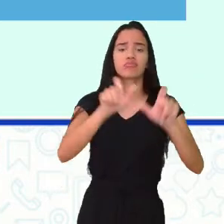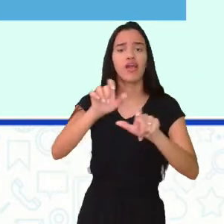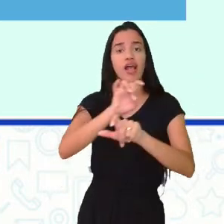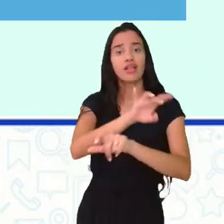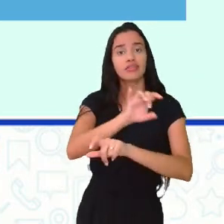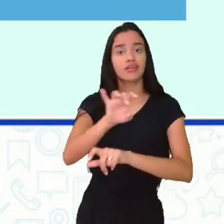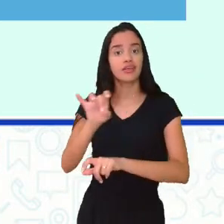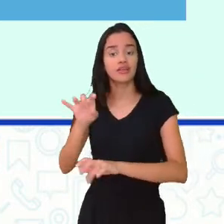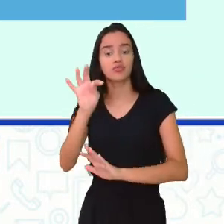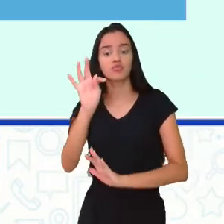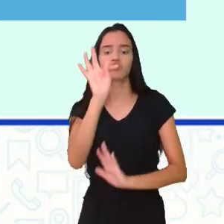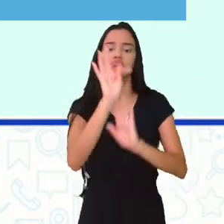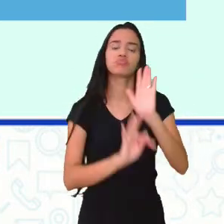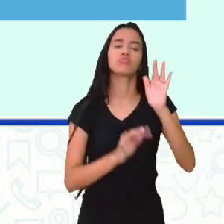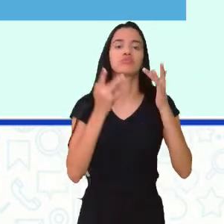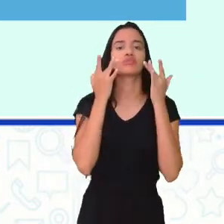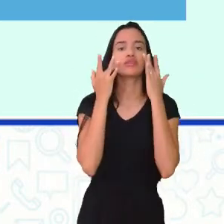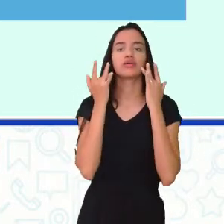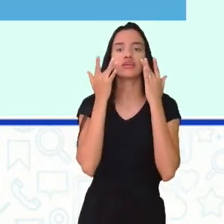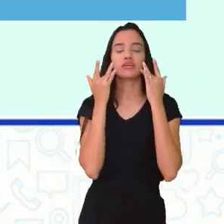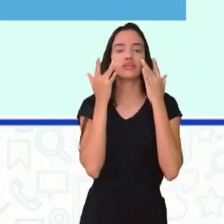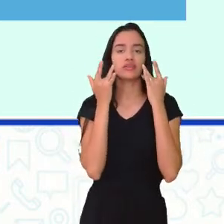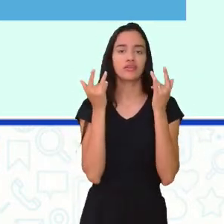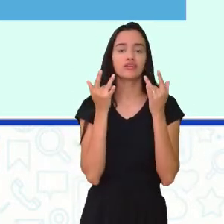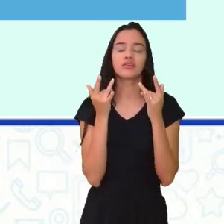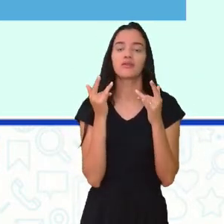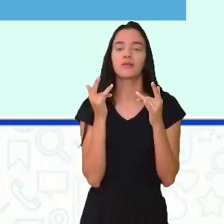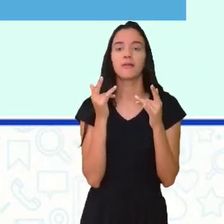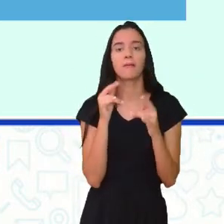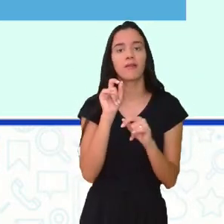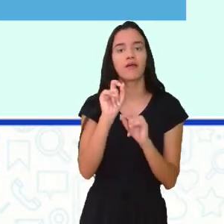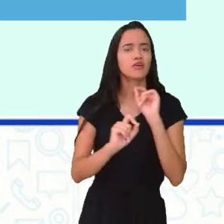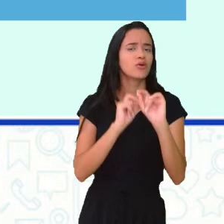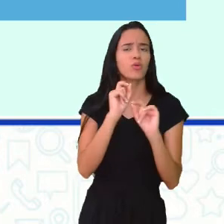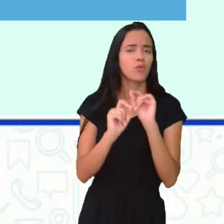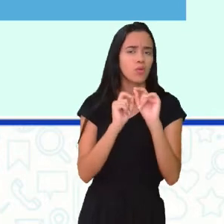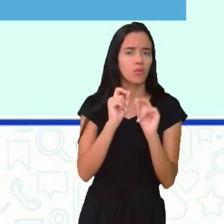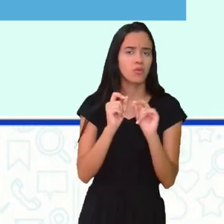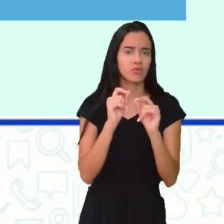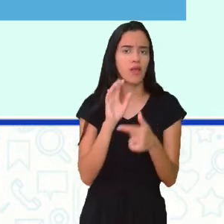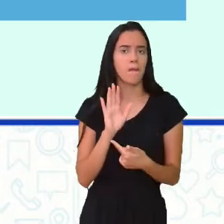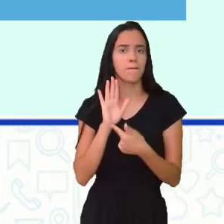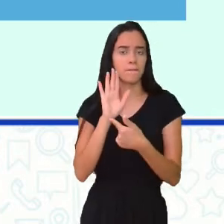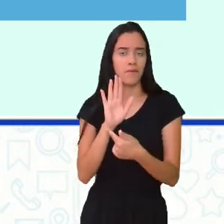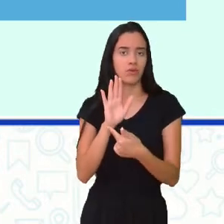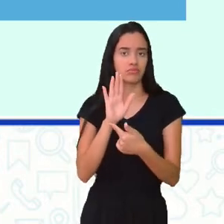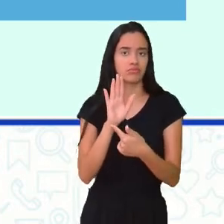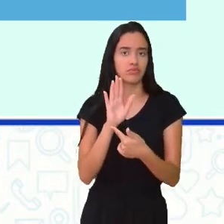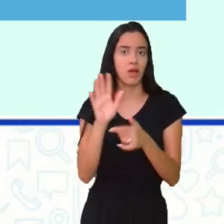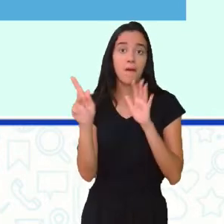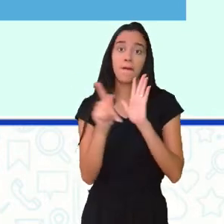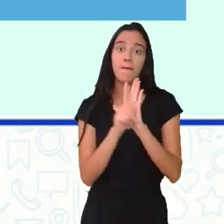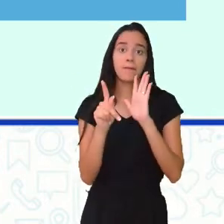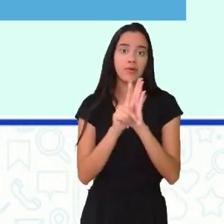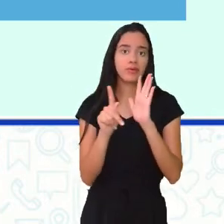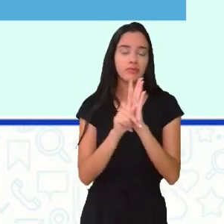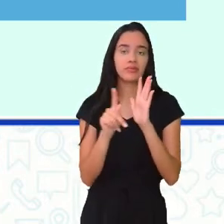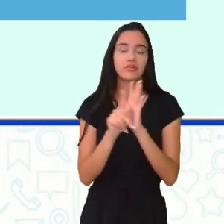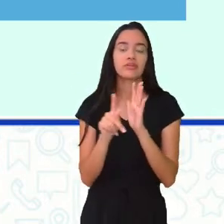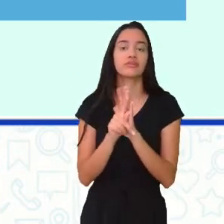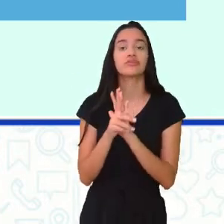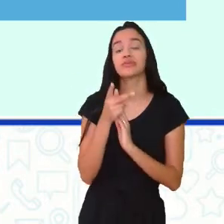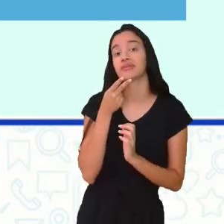personagem no texto teatral se dá por meio do que ela revela sobre si mesma em